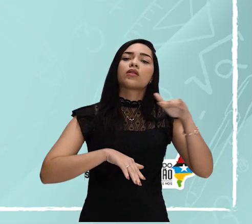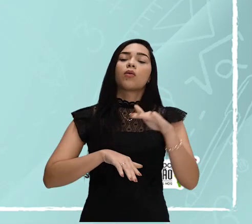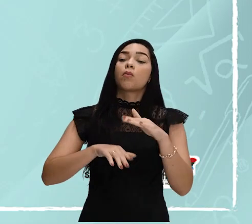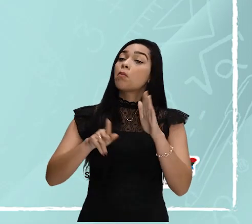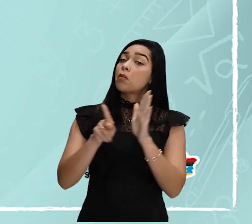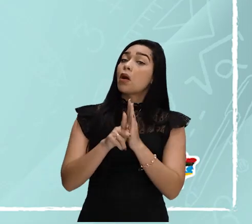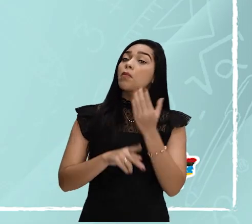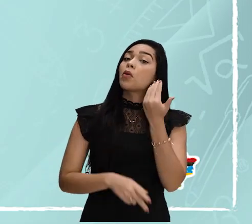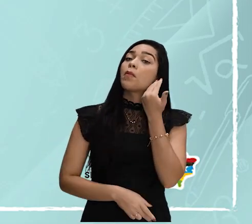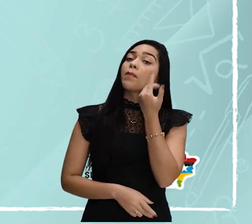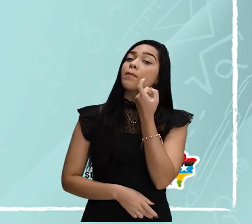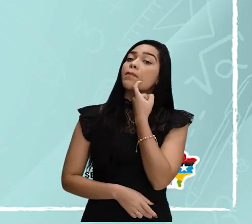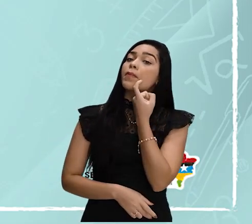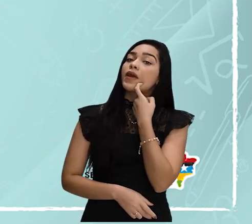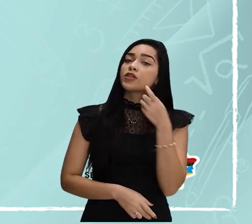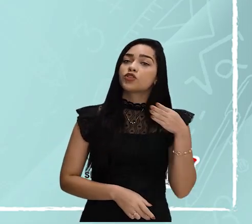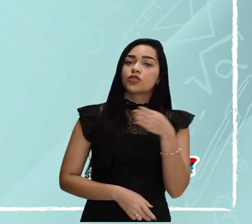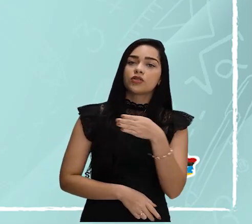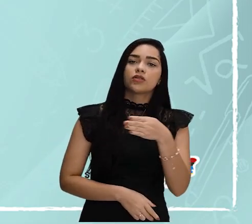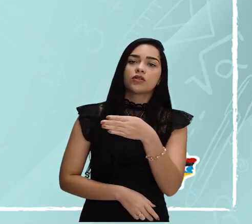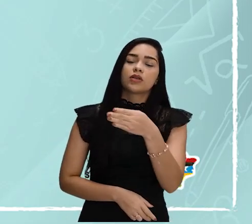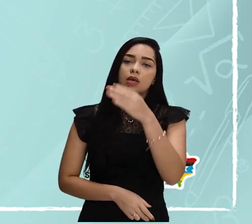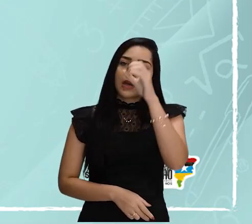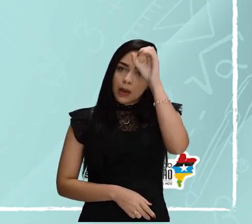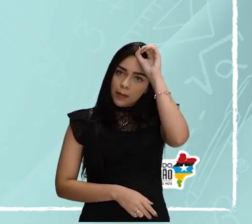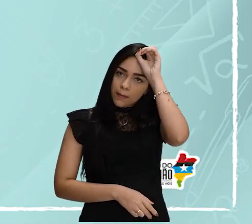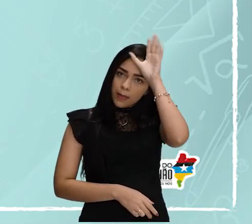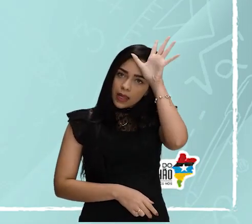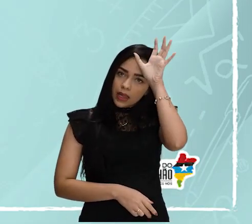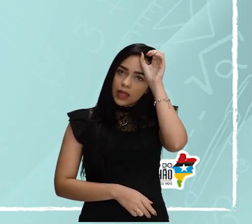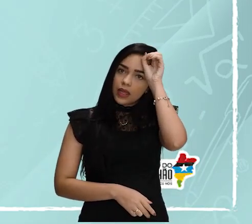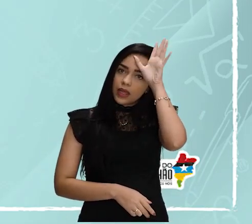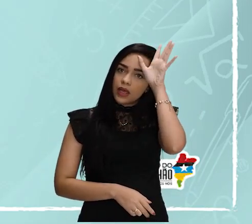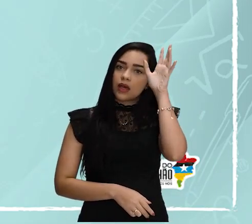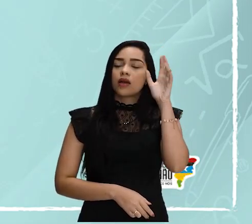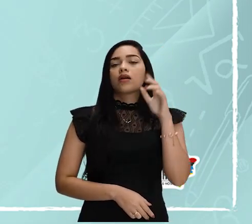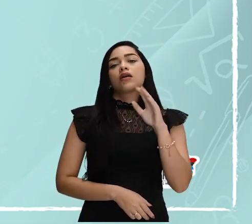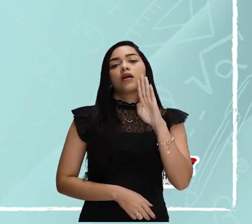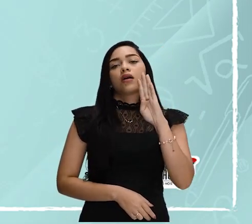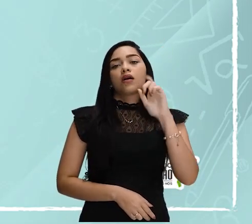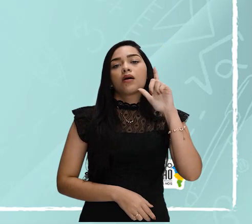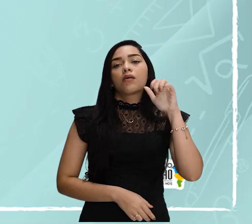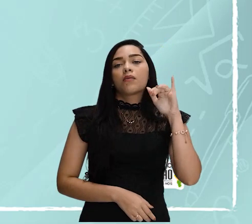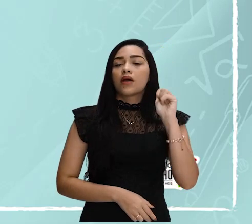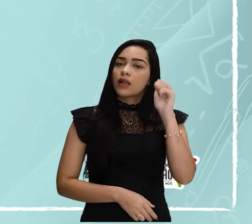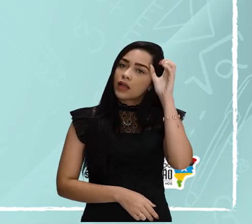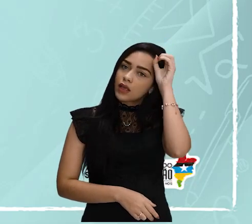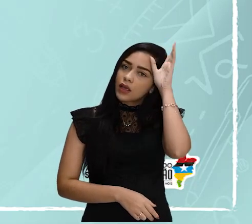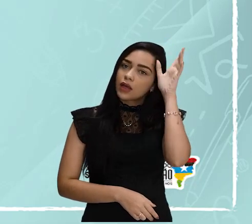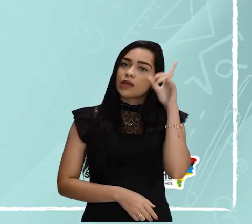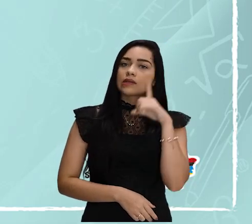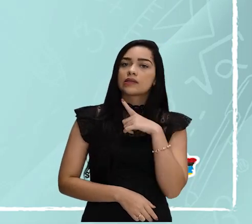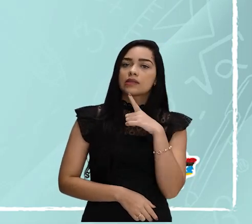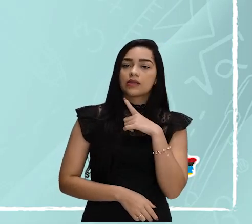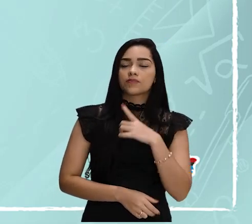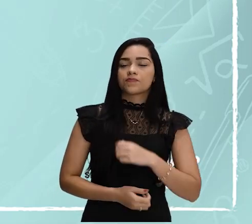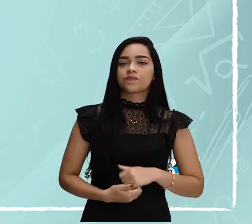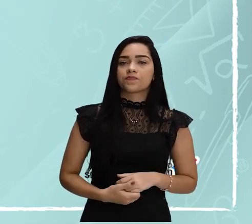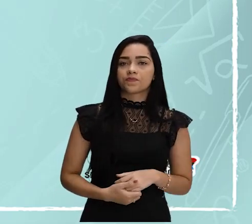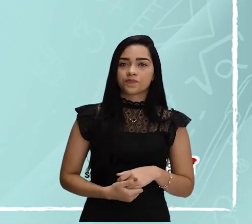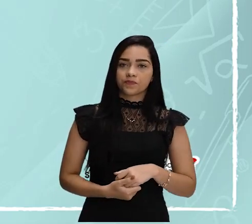peixes, né? As baleias, né? Vários animais que conseguem se deslocar no ambiente